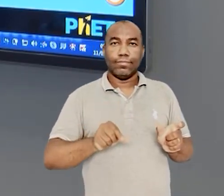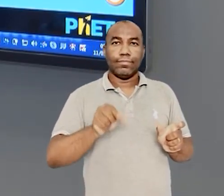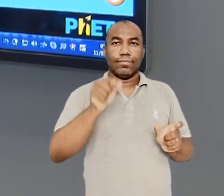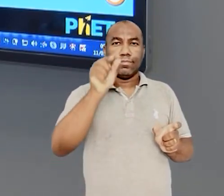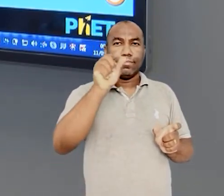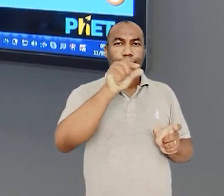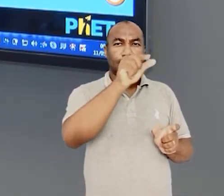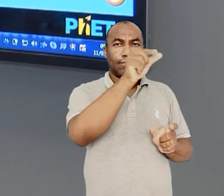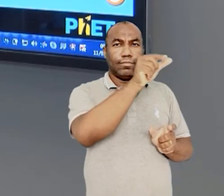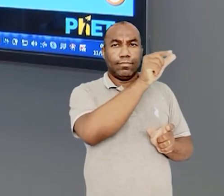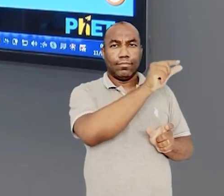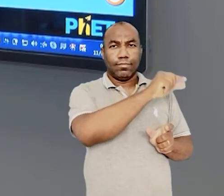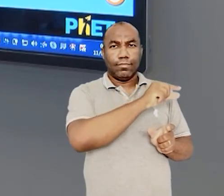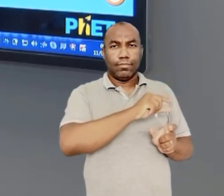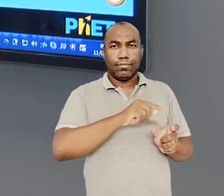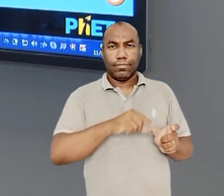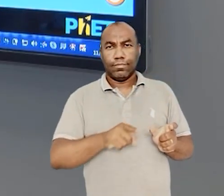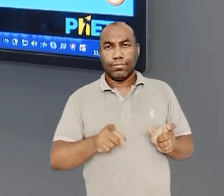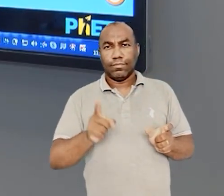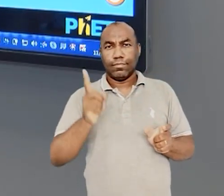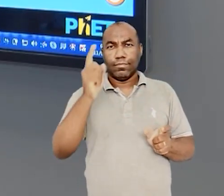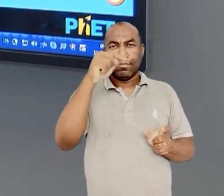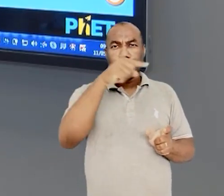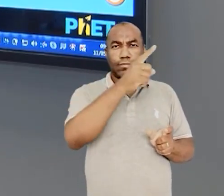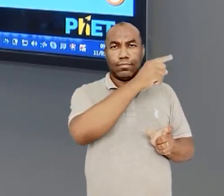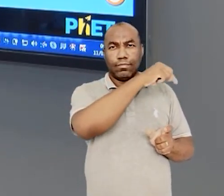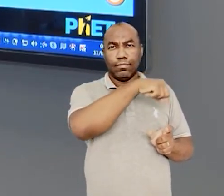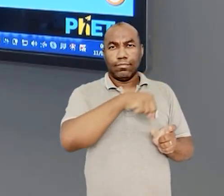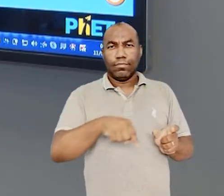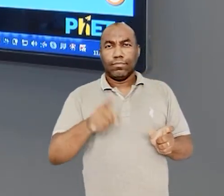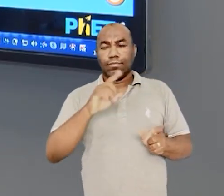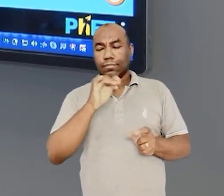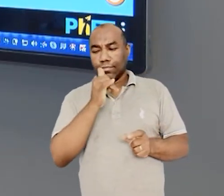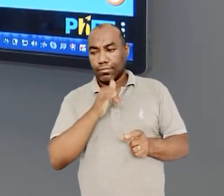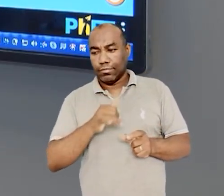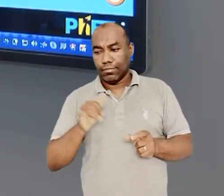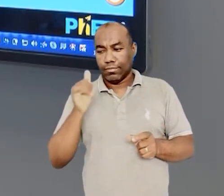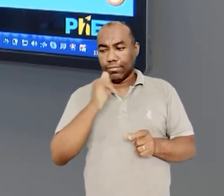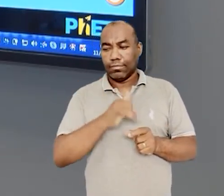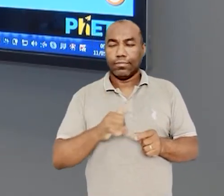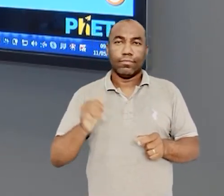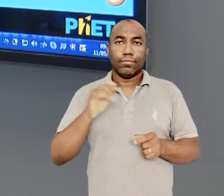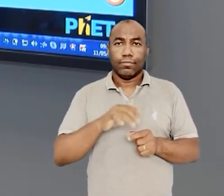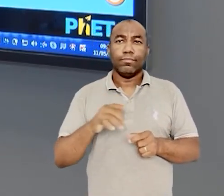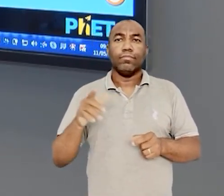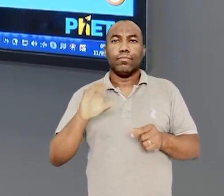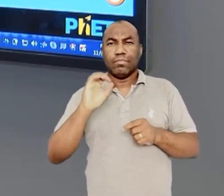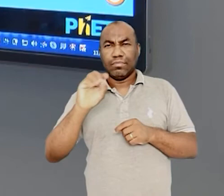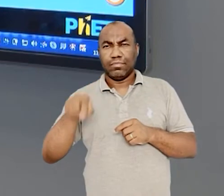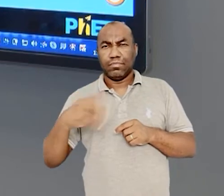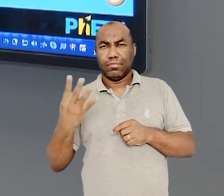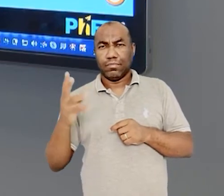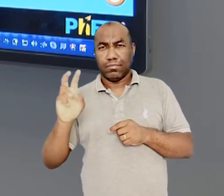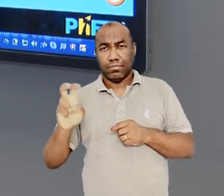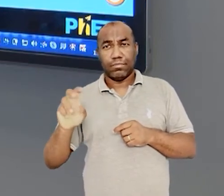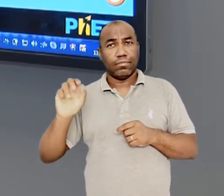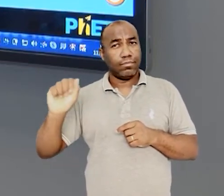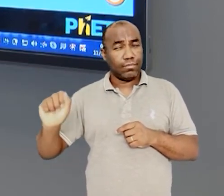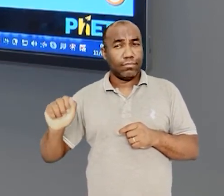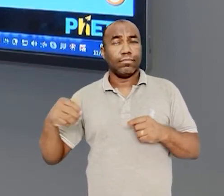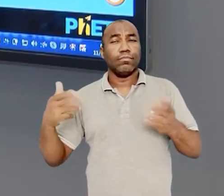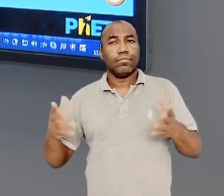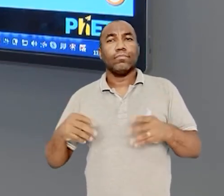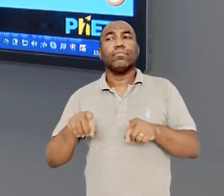se uma pilha com um resistor gerava uma intensidade de corrente elétrica de